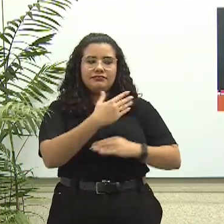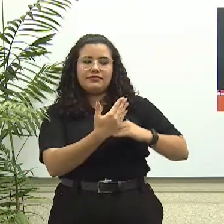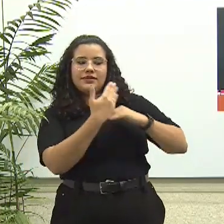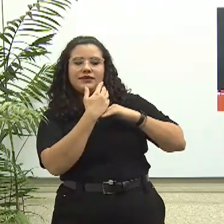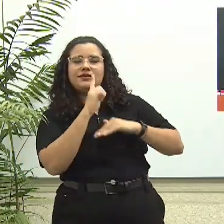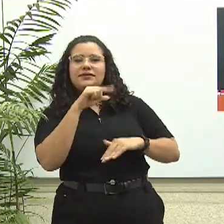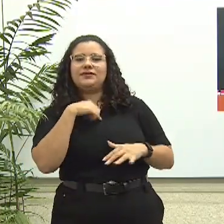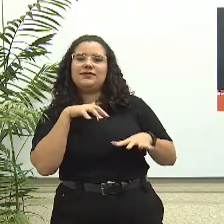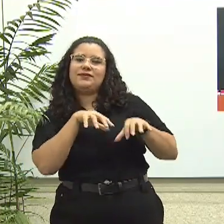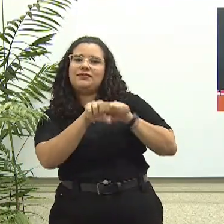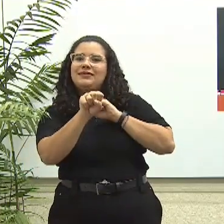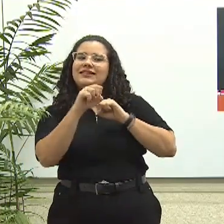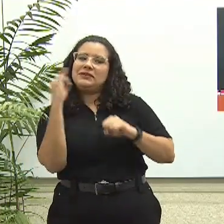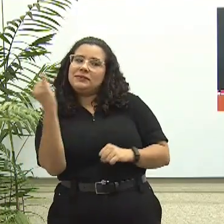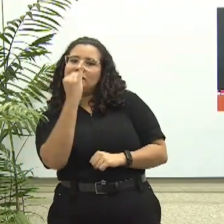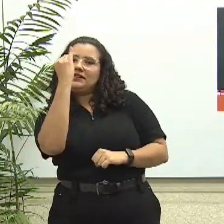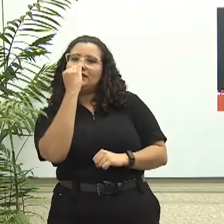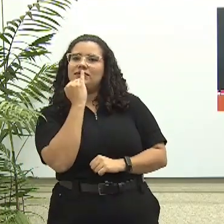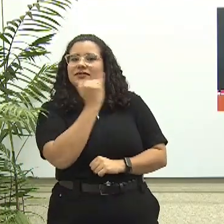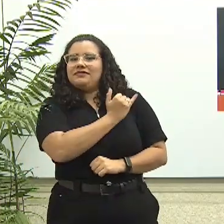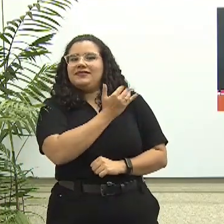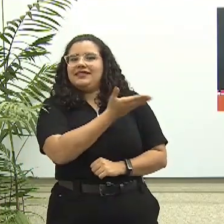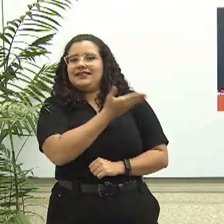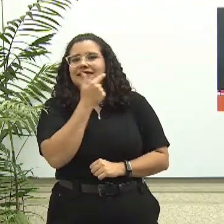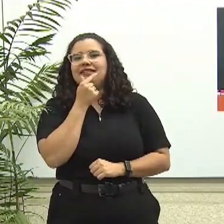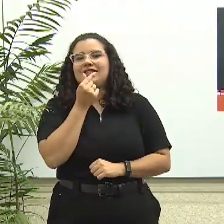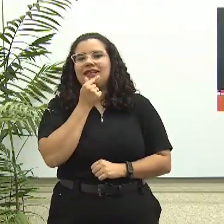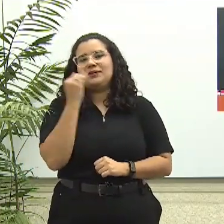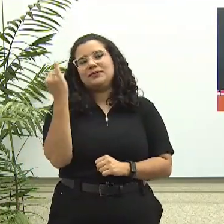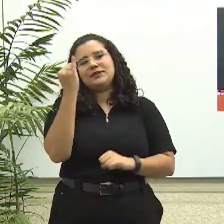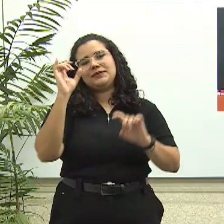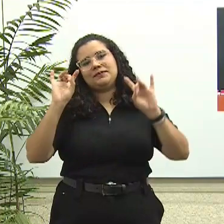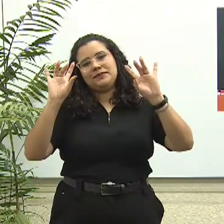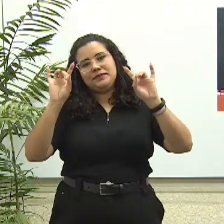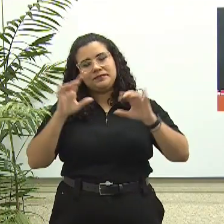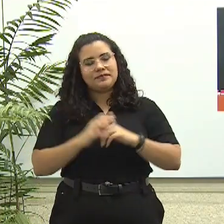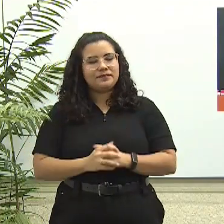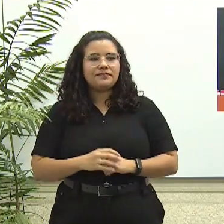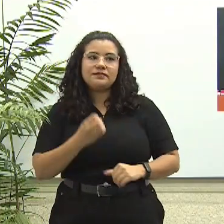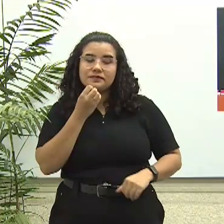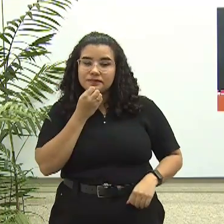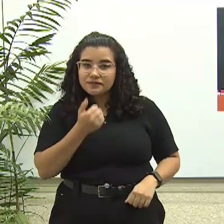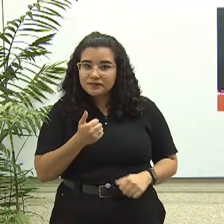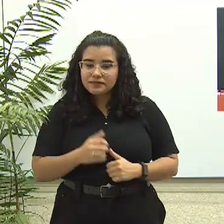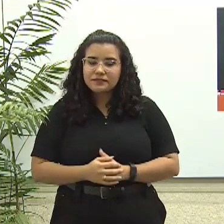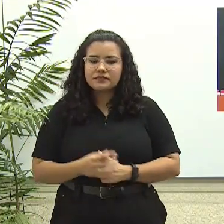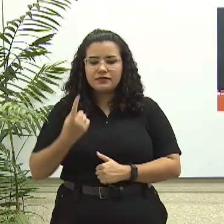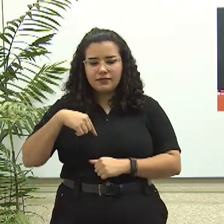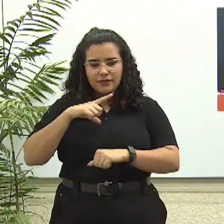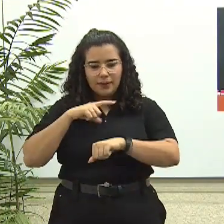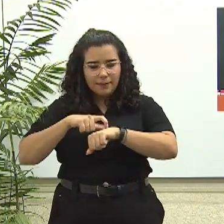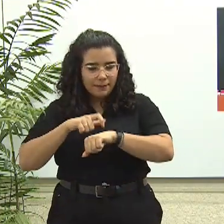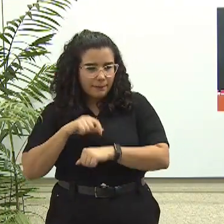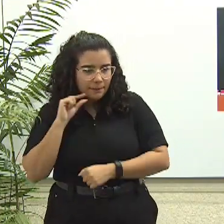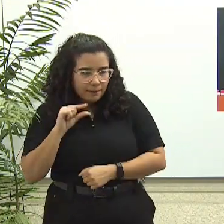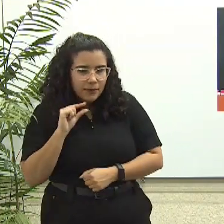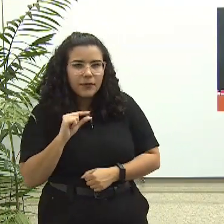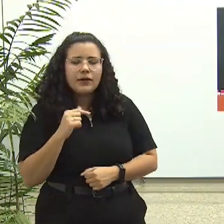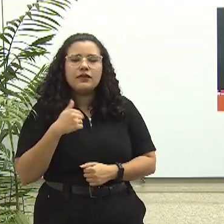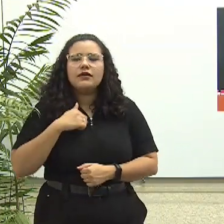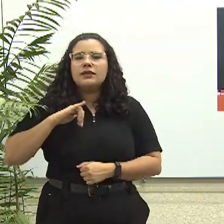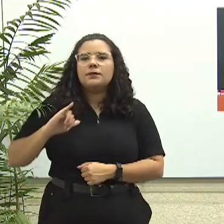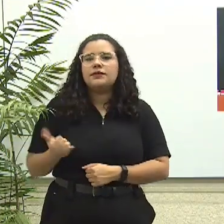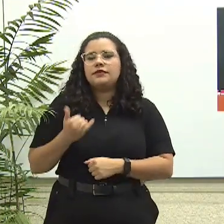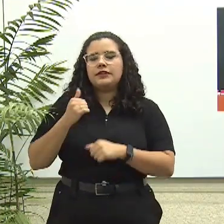formação é importante dizer isso né e eh bom a gente tem pouco tempo então eu queria trazer